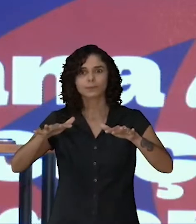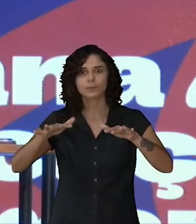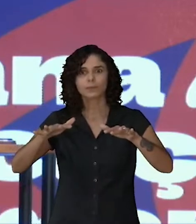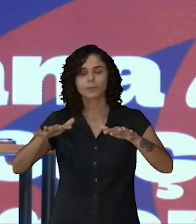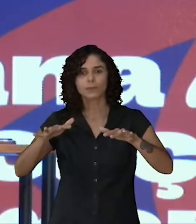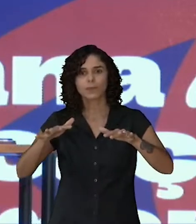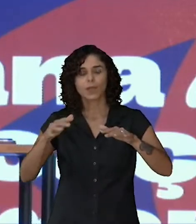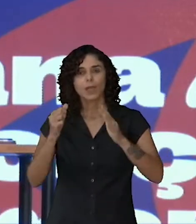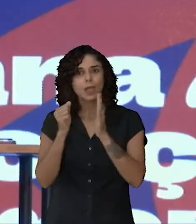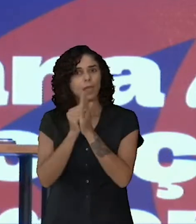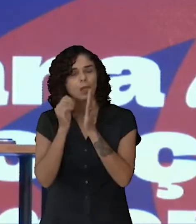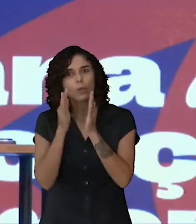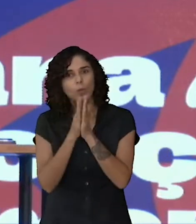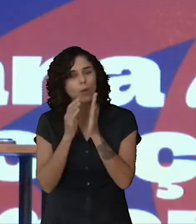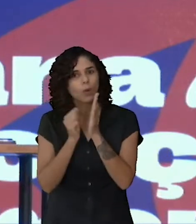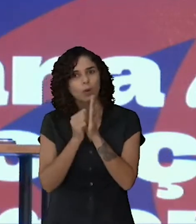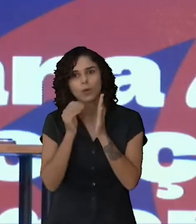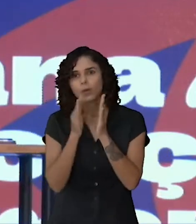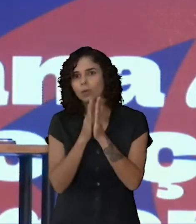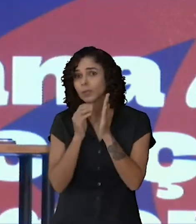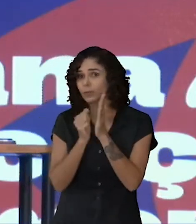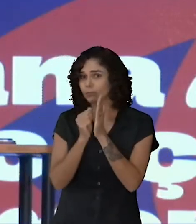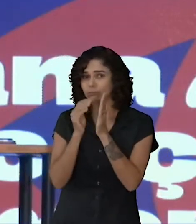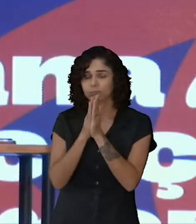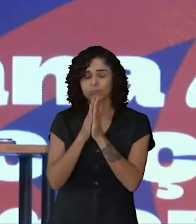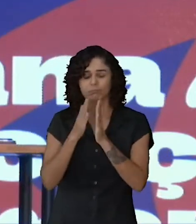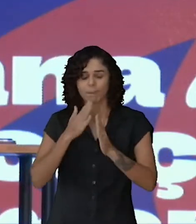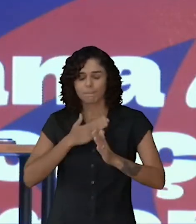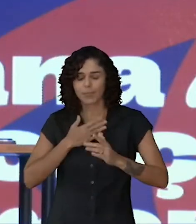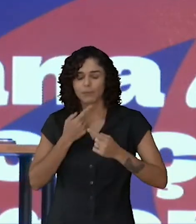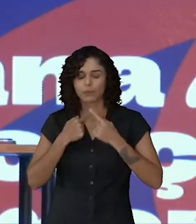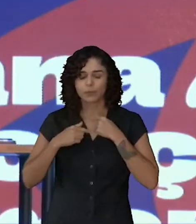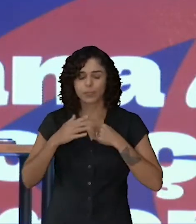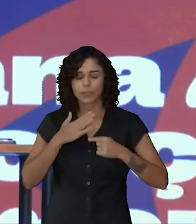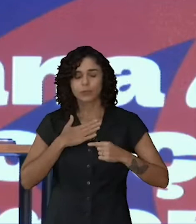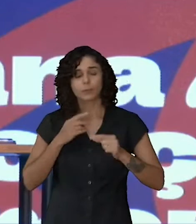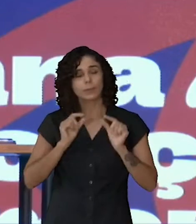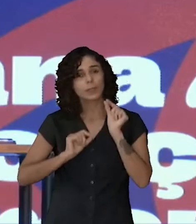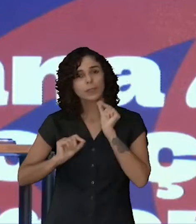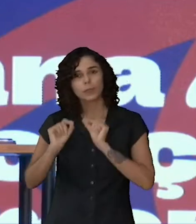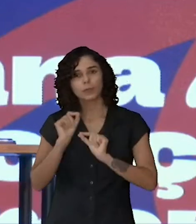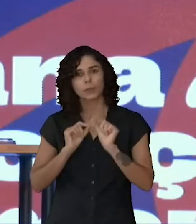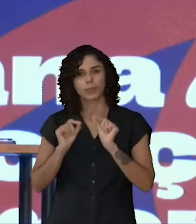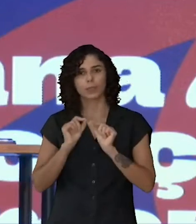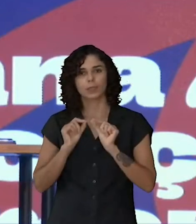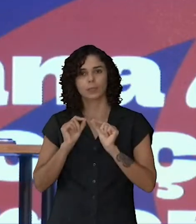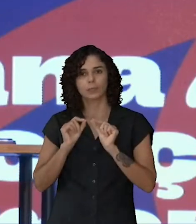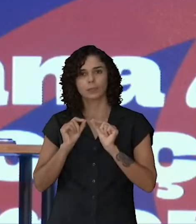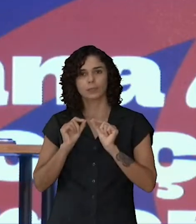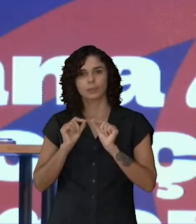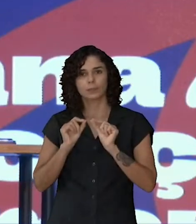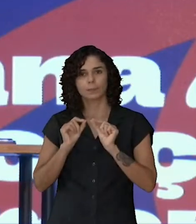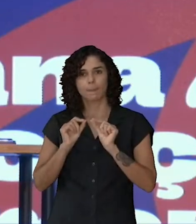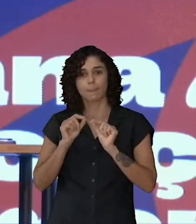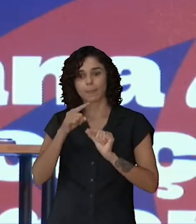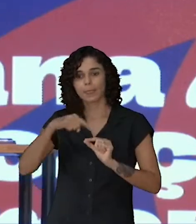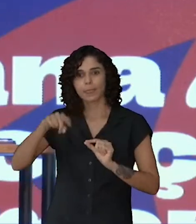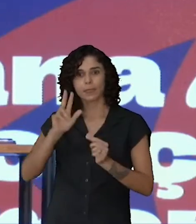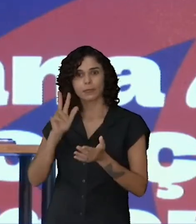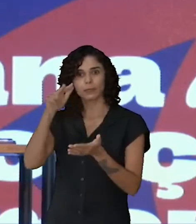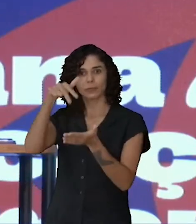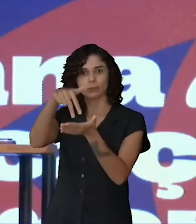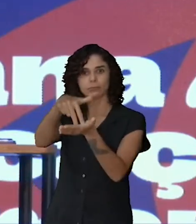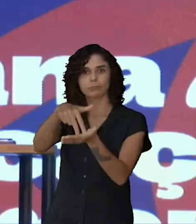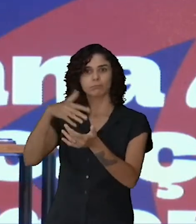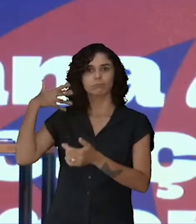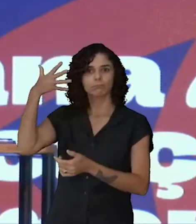eles só consigam falar, não só que eles sejam orientados, que eles só consigam falar aquilo que vem do